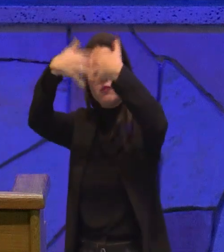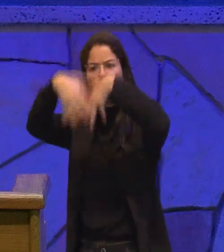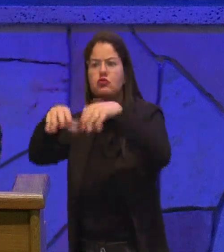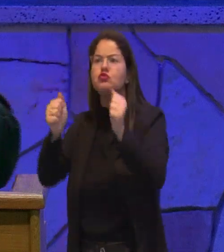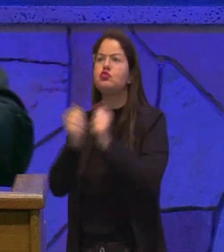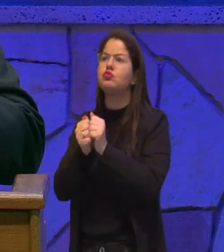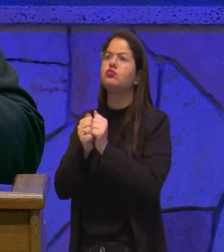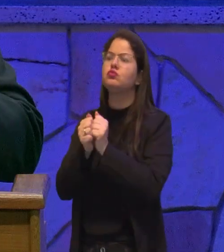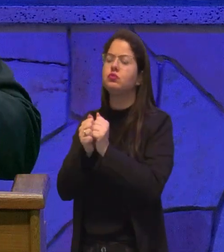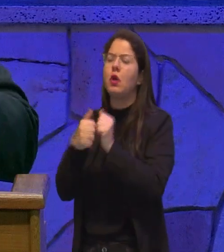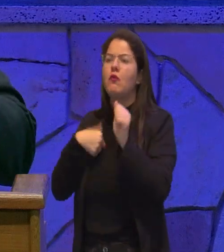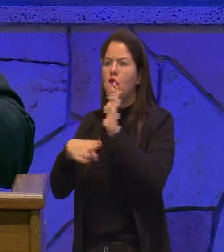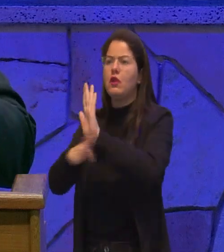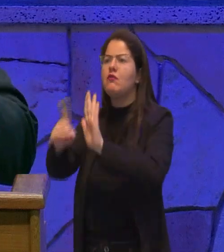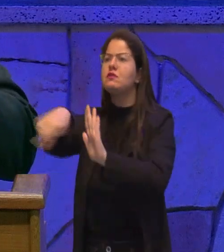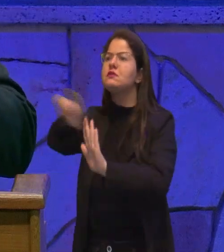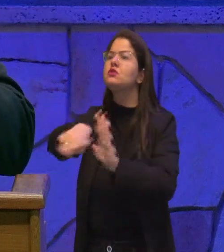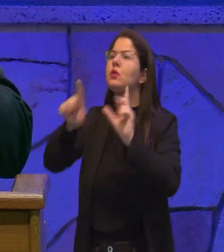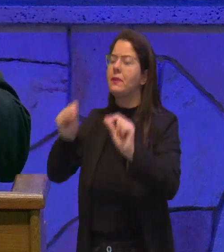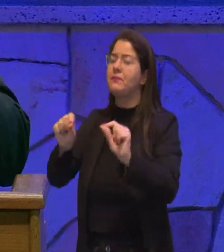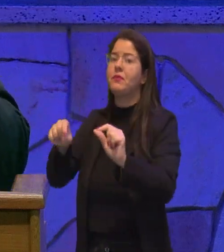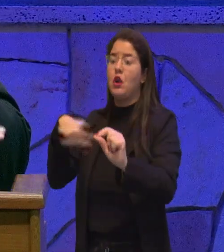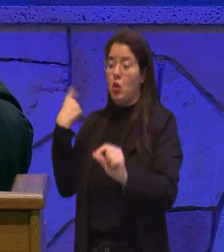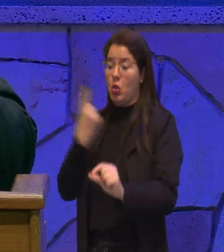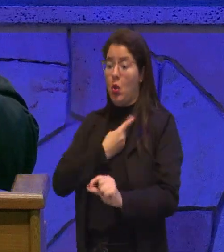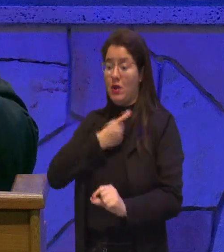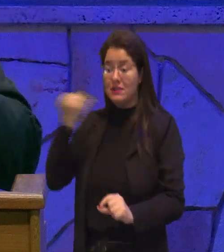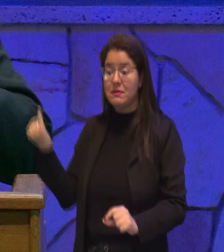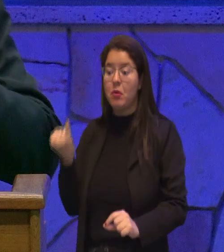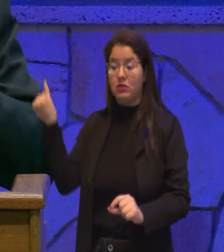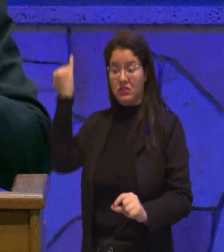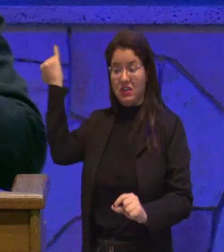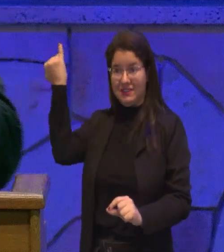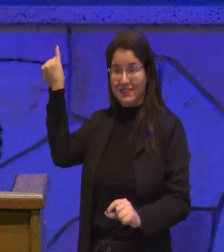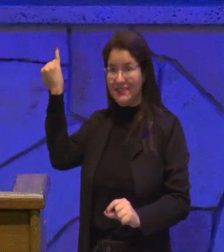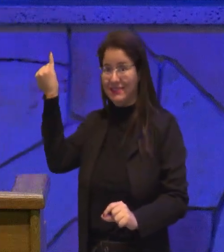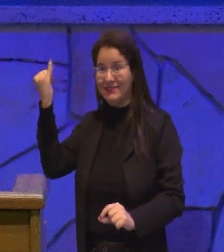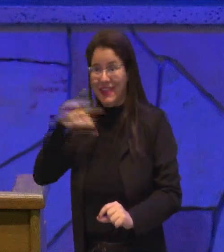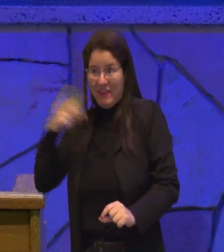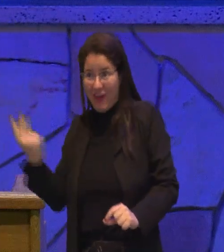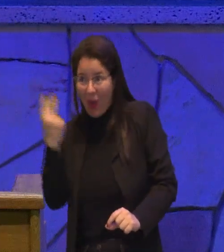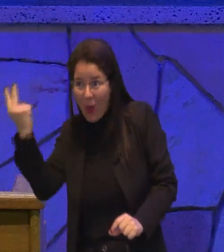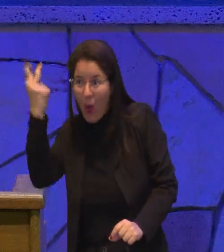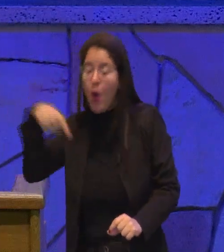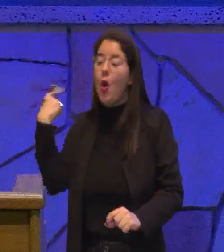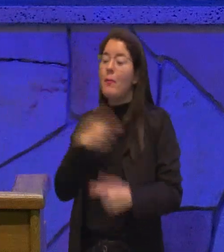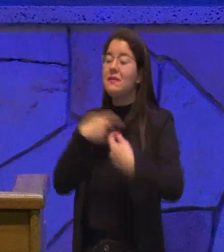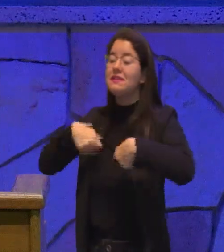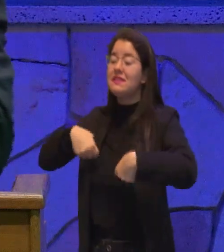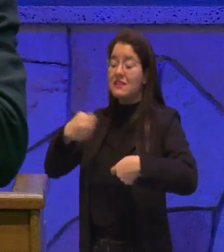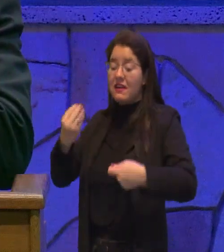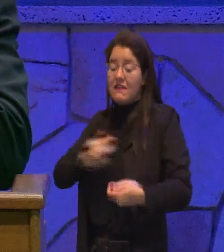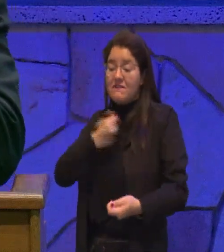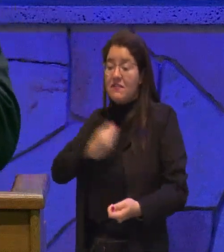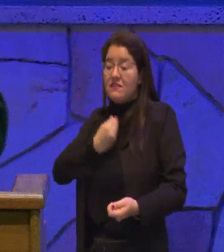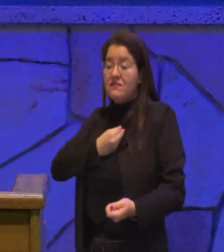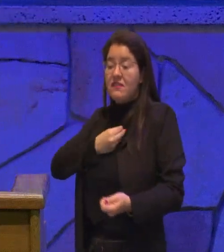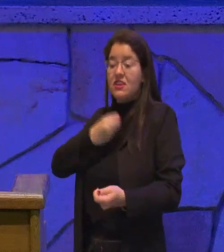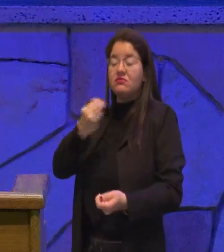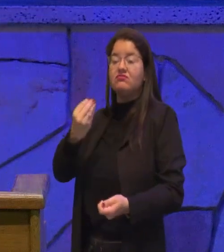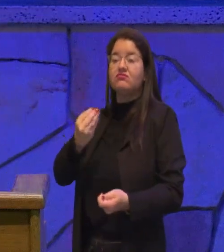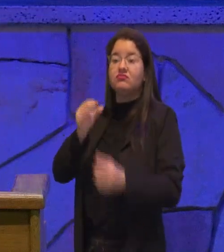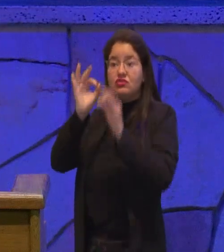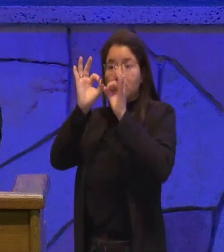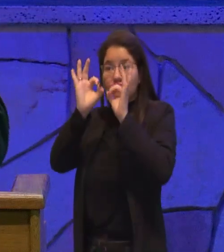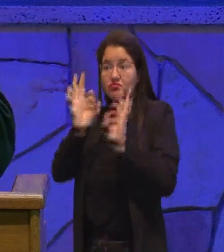neste sentido. Nós somos importantes, nós somos honrados e devemos viver de modo digno por causa da impressão